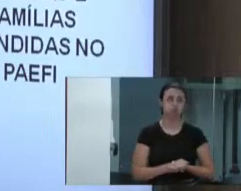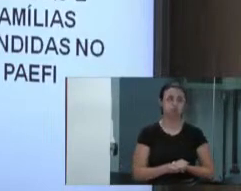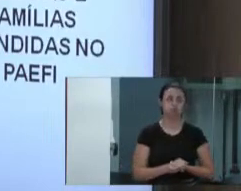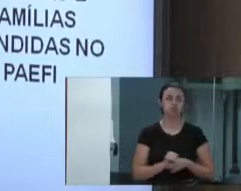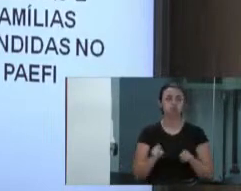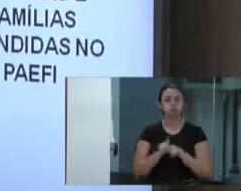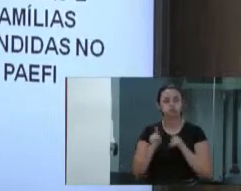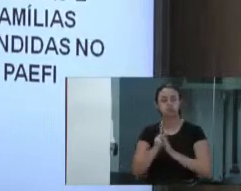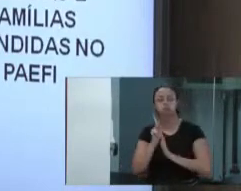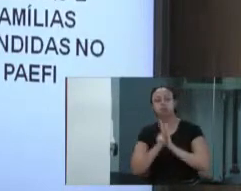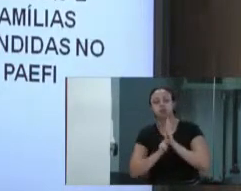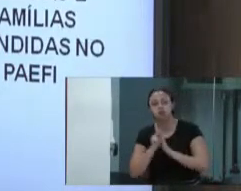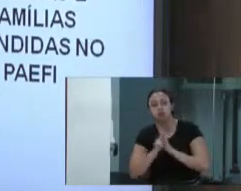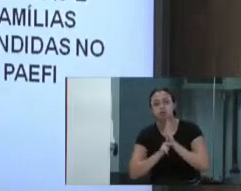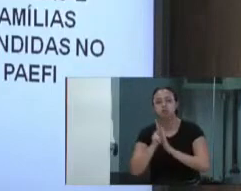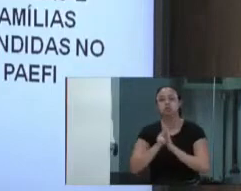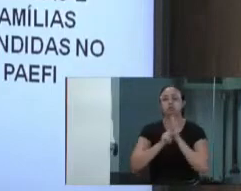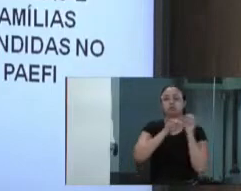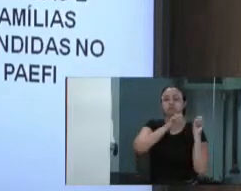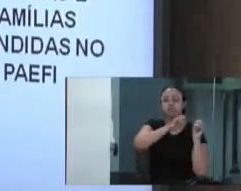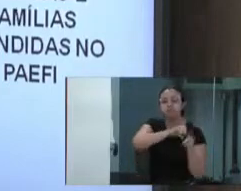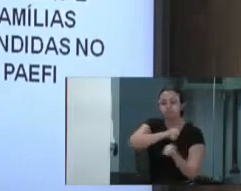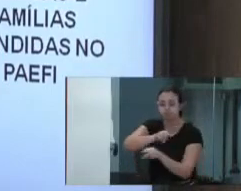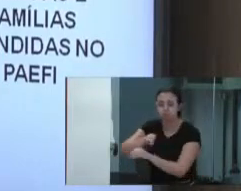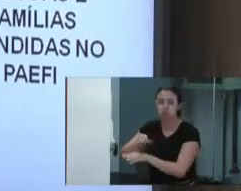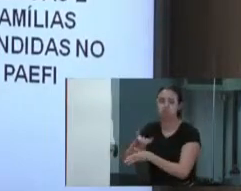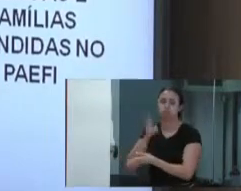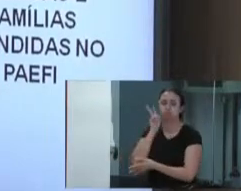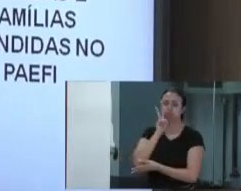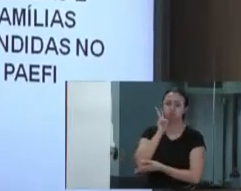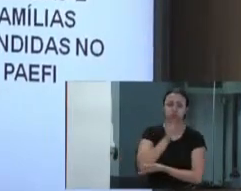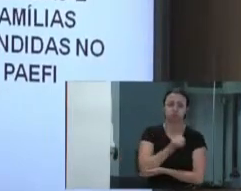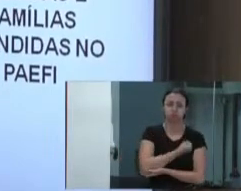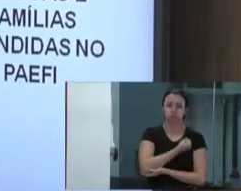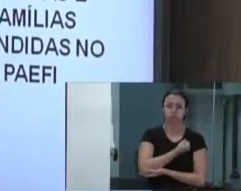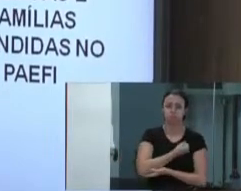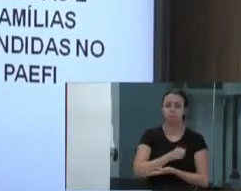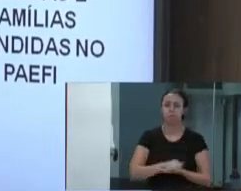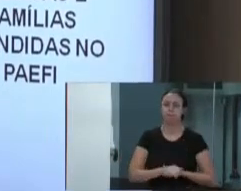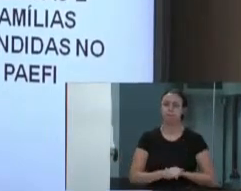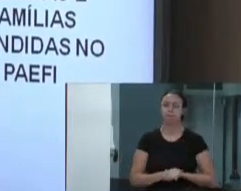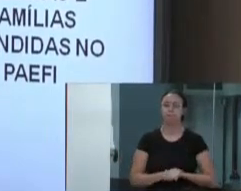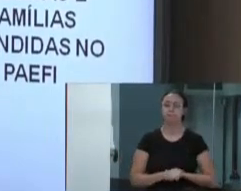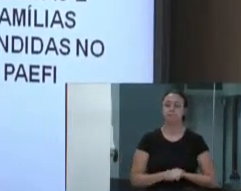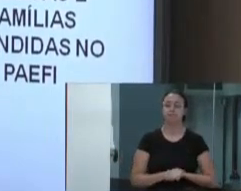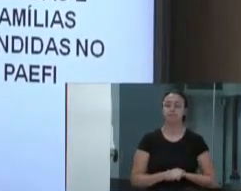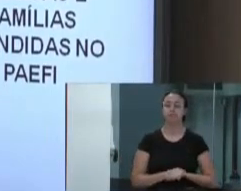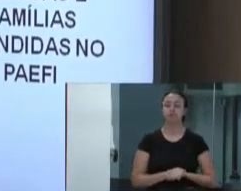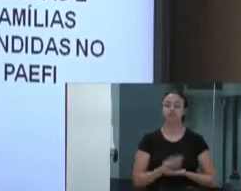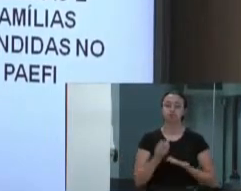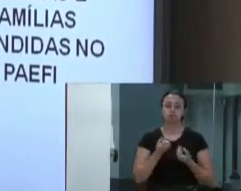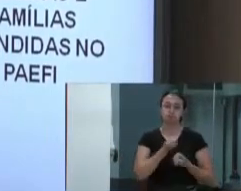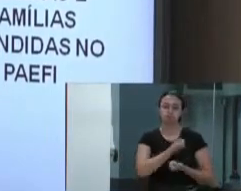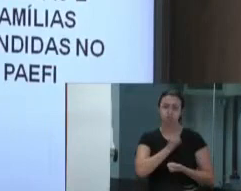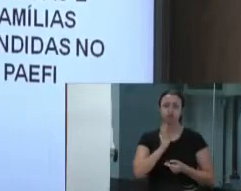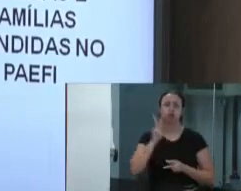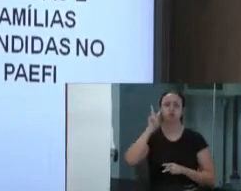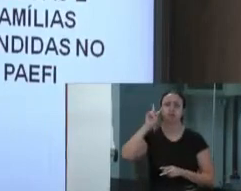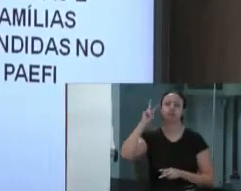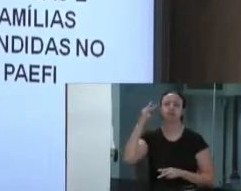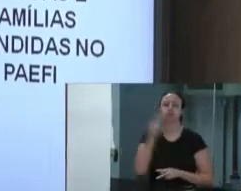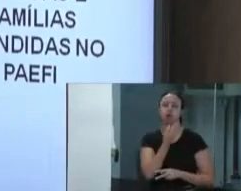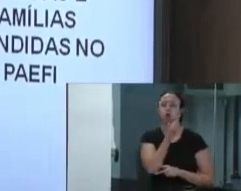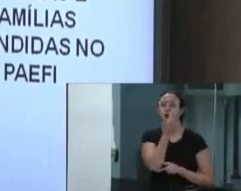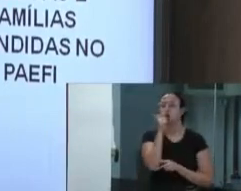Medida socioeducativa, também queria destacar esse número, que os senhores vão ver como é que está aqui em 2023, algo que também que já foi reconhecido